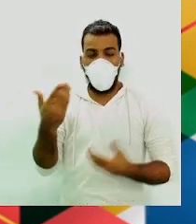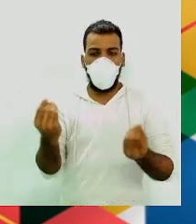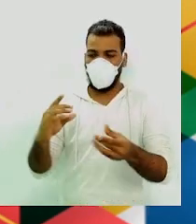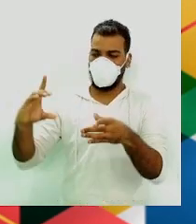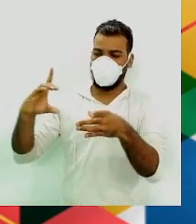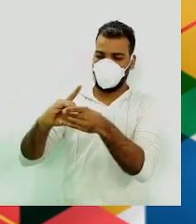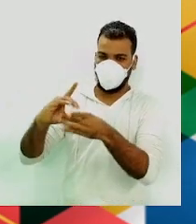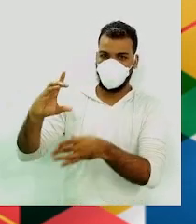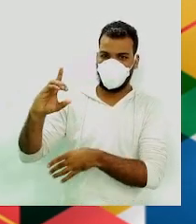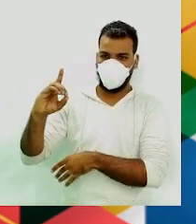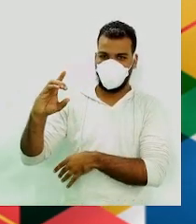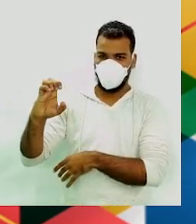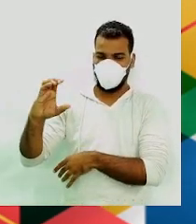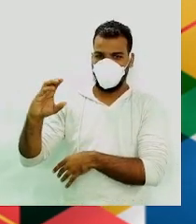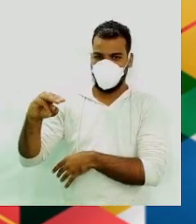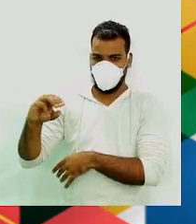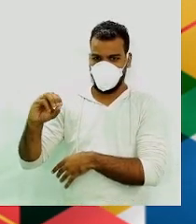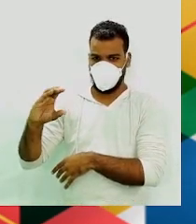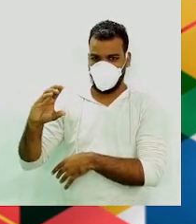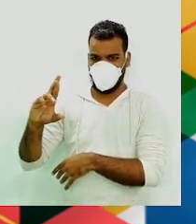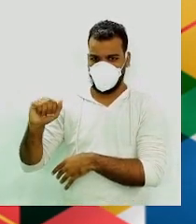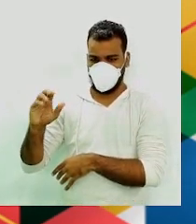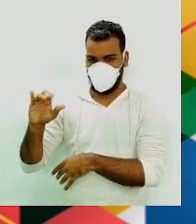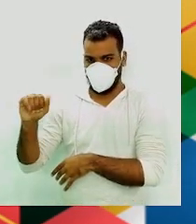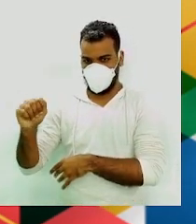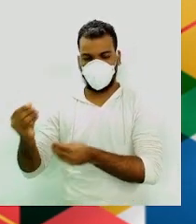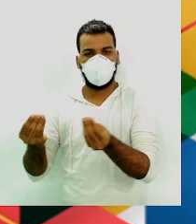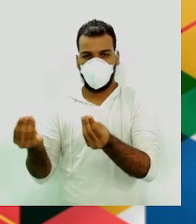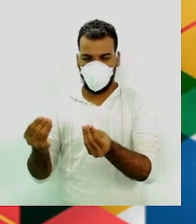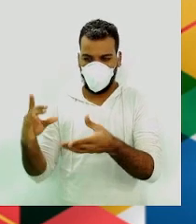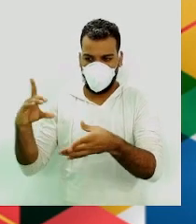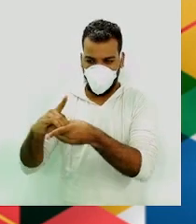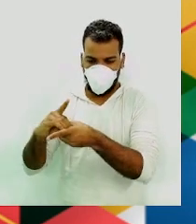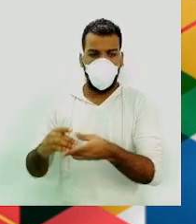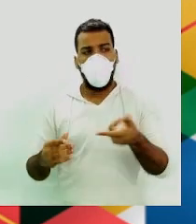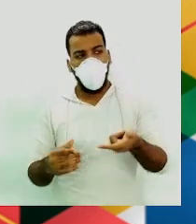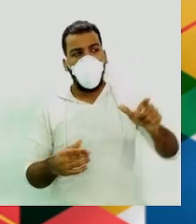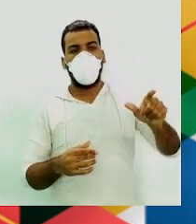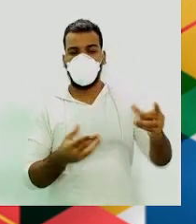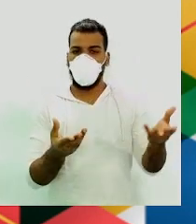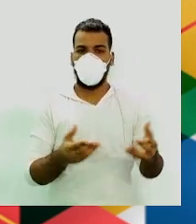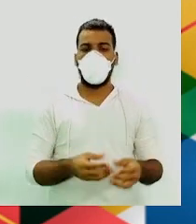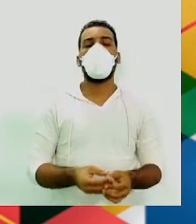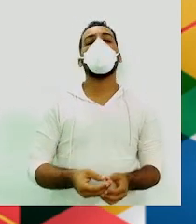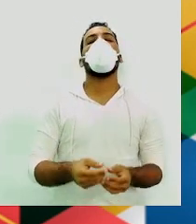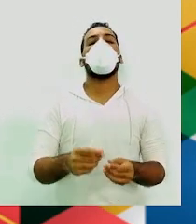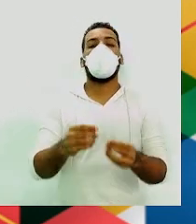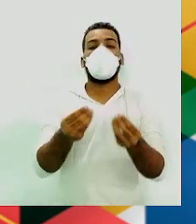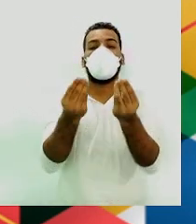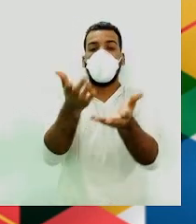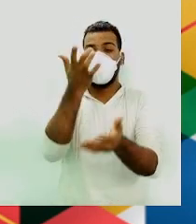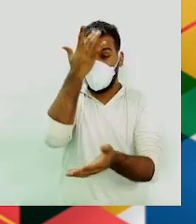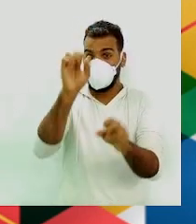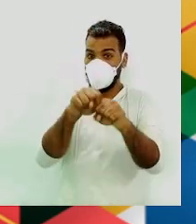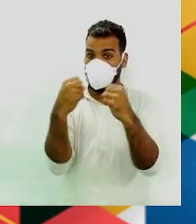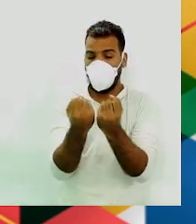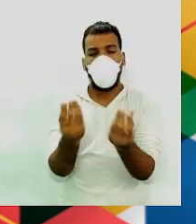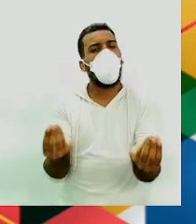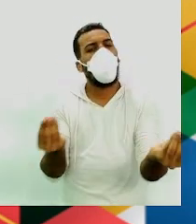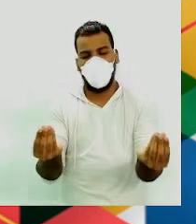Democracia, por exemplo, ou outra forma? O que realmente poderia facilitar a vida